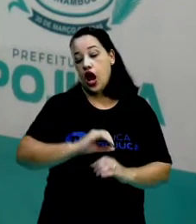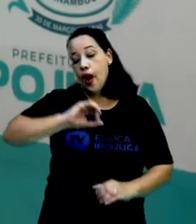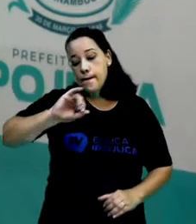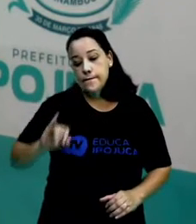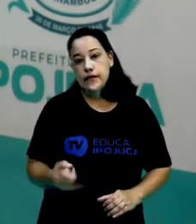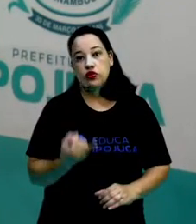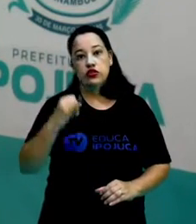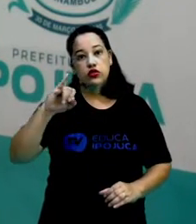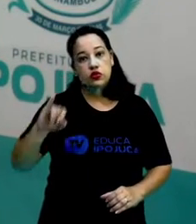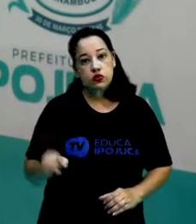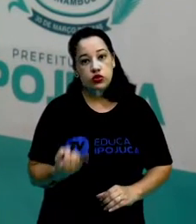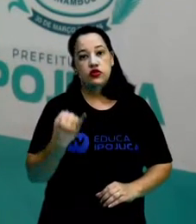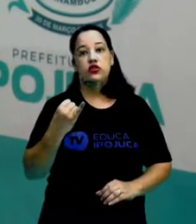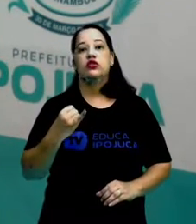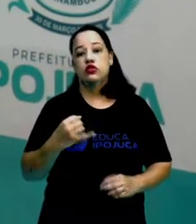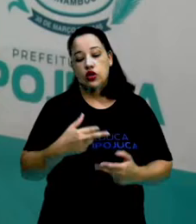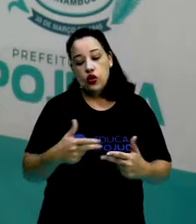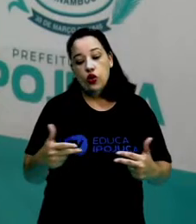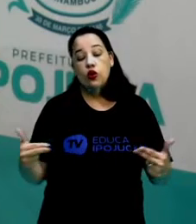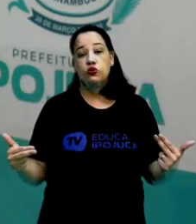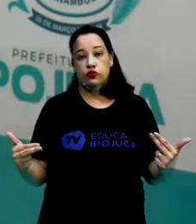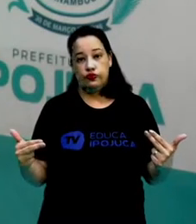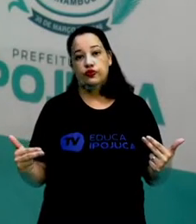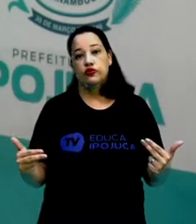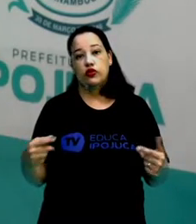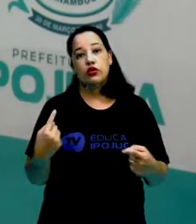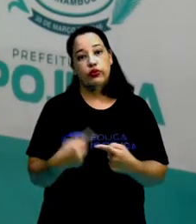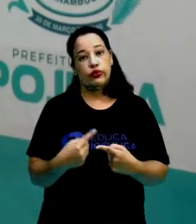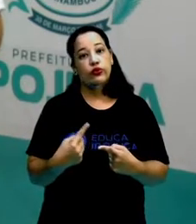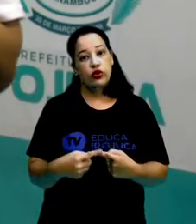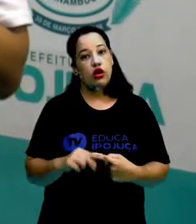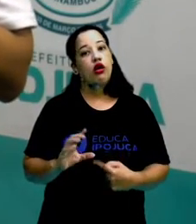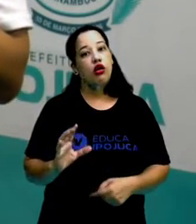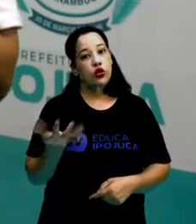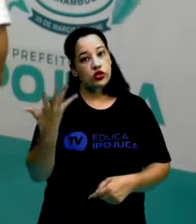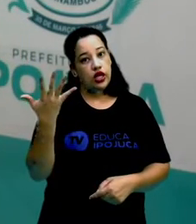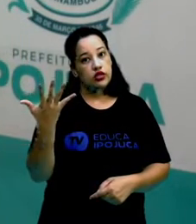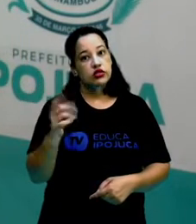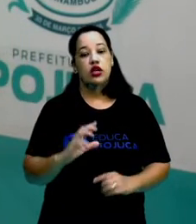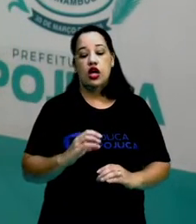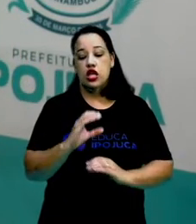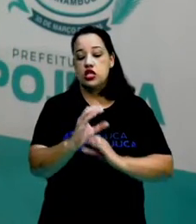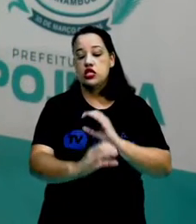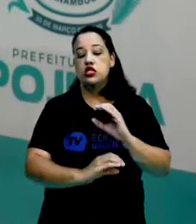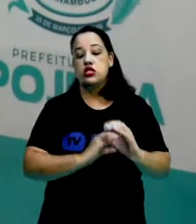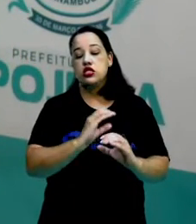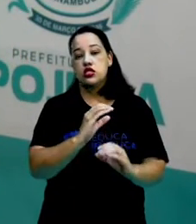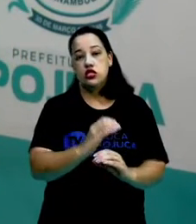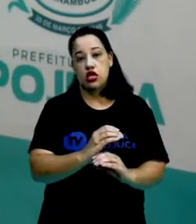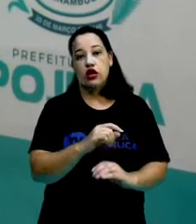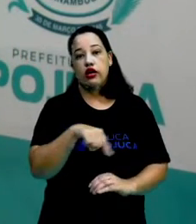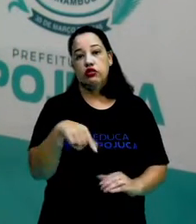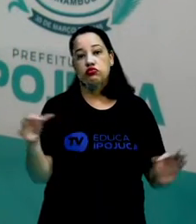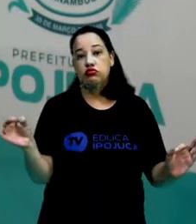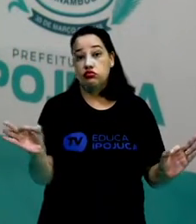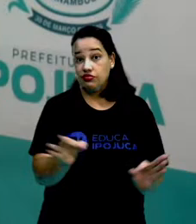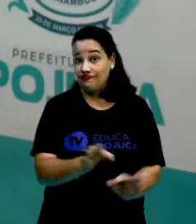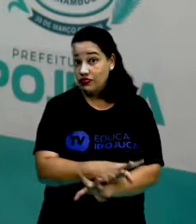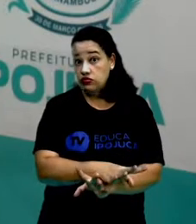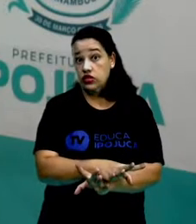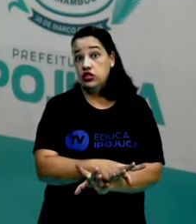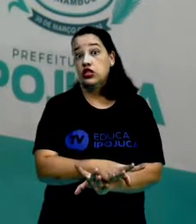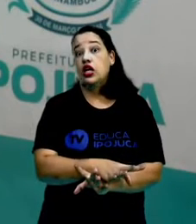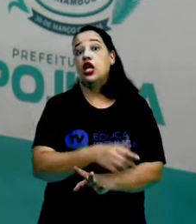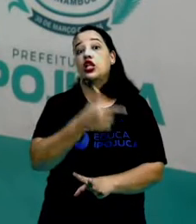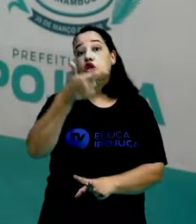reaproveitamento das condições das matérias. Porque é isso que acontece. Quando esse ciclo chega na sua fase final, ele